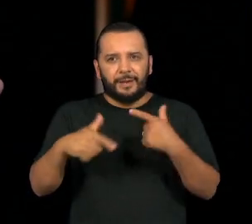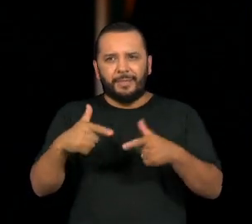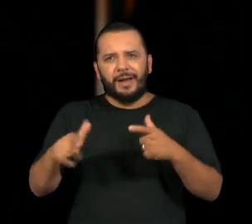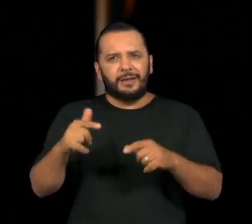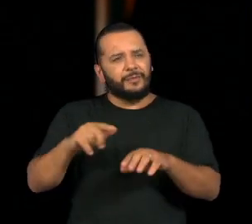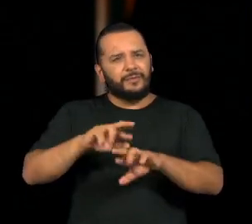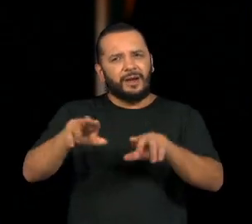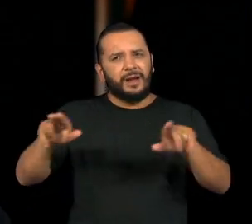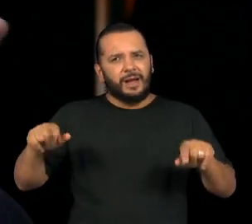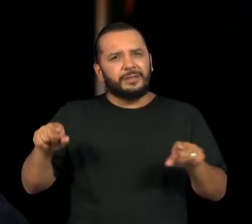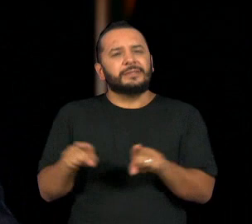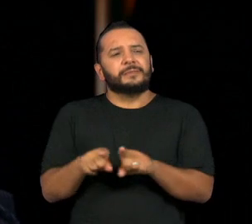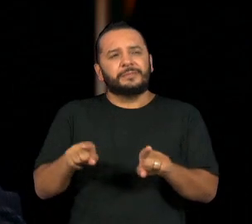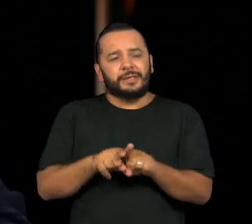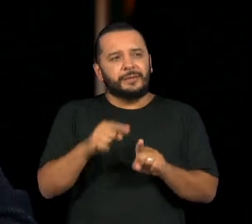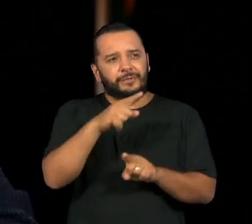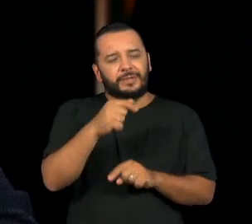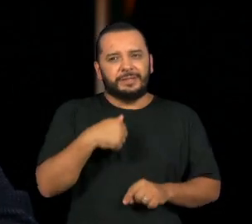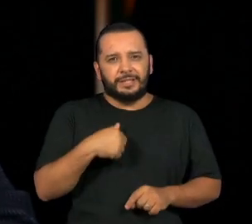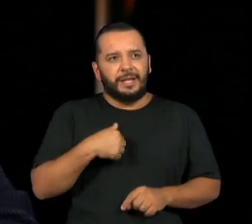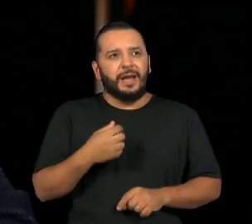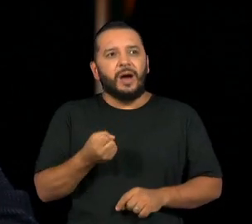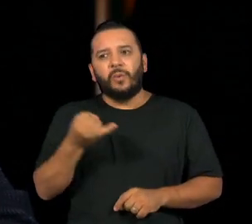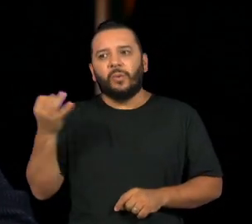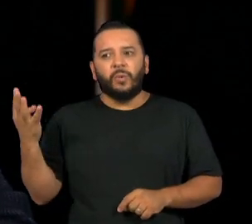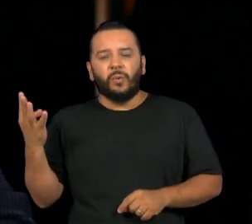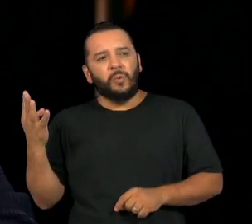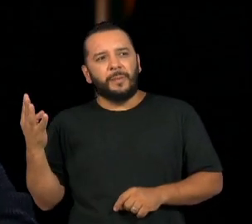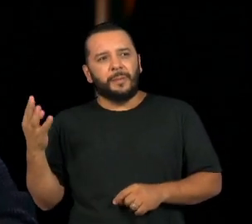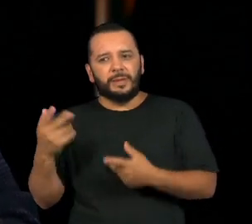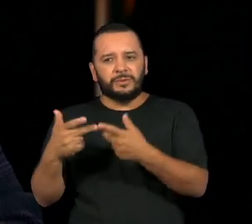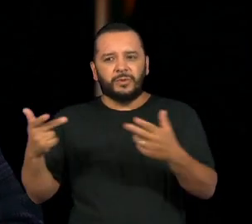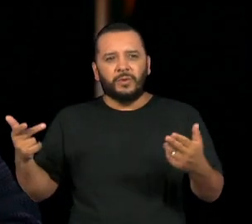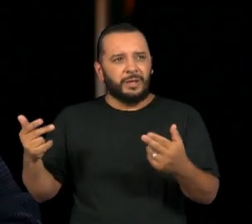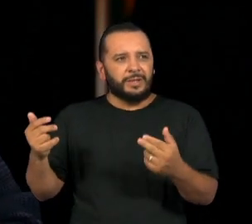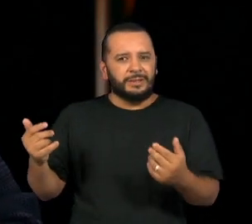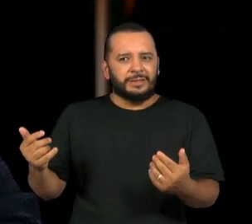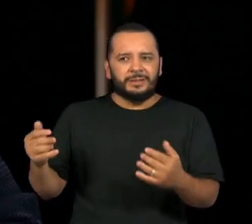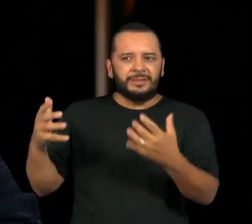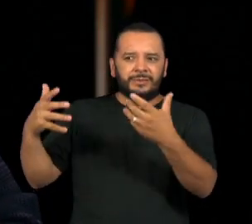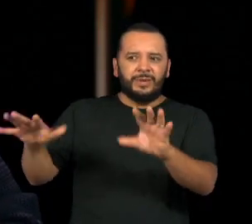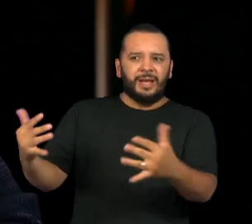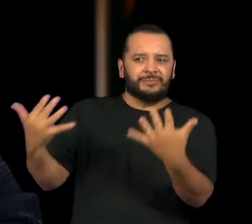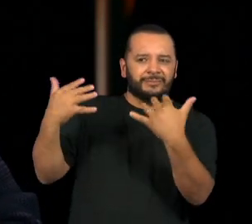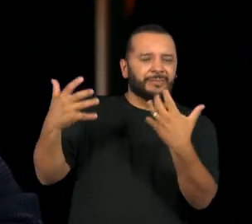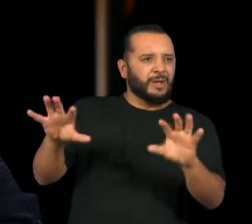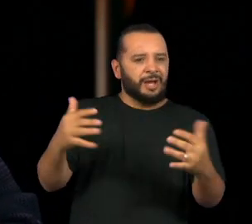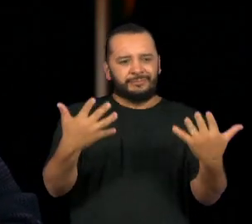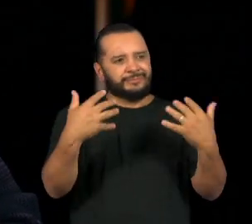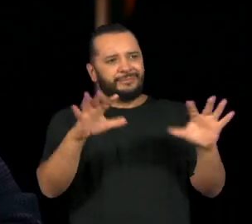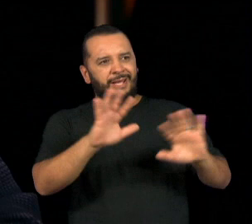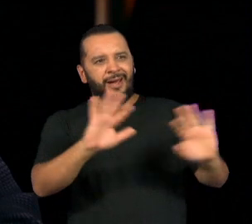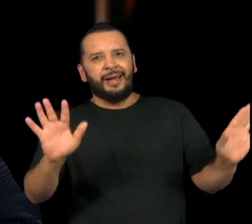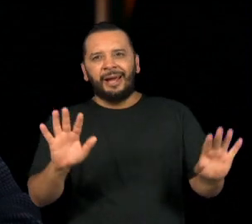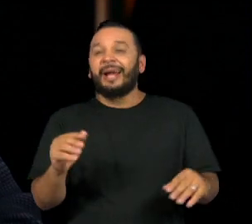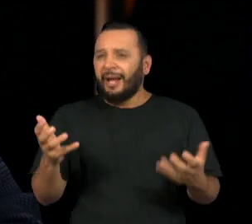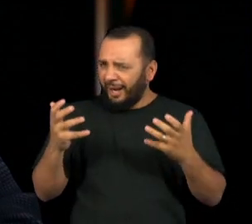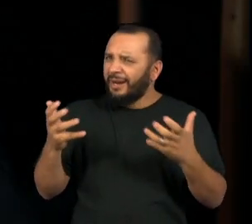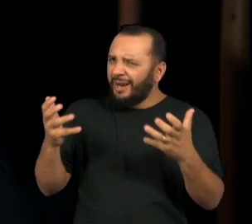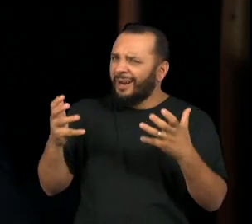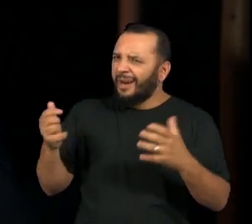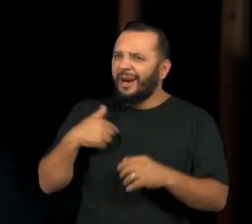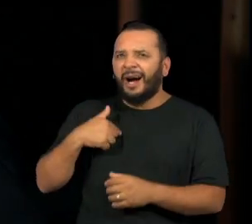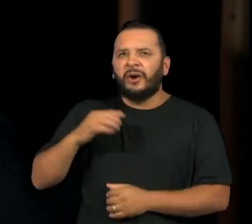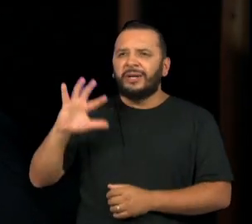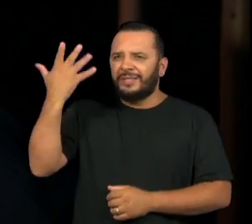estranhas, você fica fugindo do público, André? Você não quer ser conhecido? Quero. Quer? Quero. Inclusive, aconteceu um